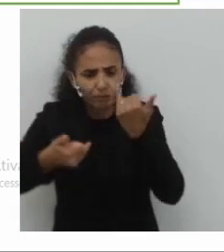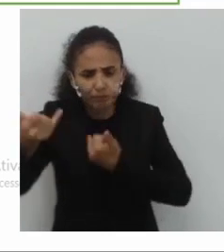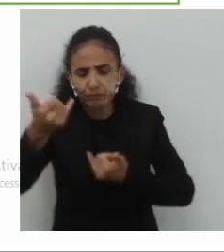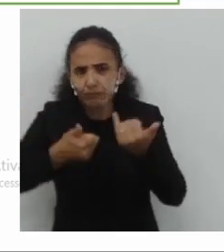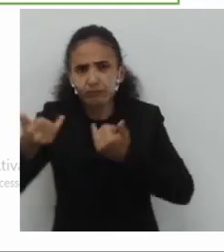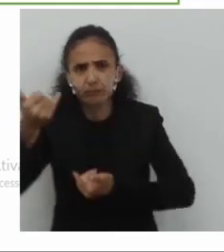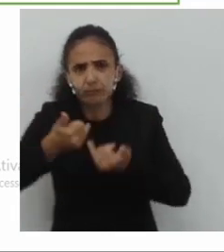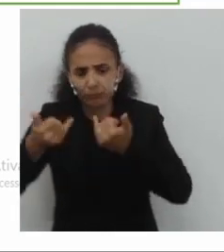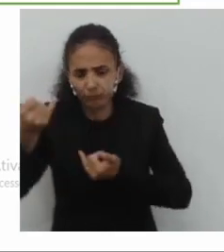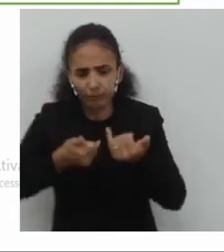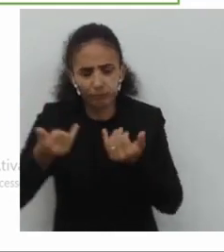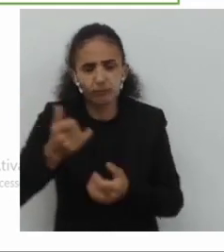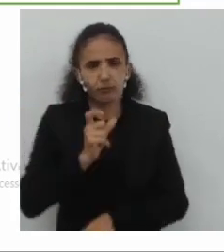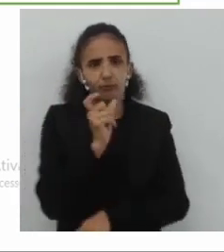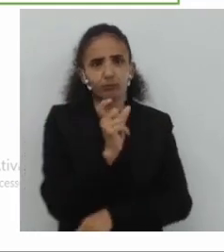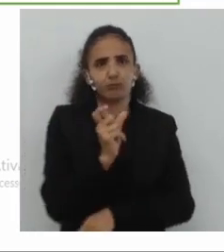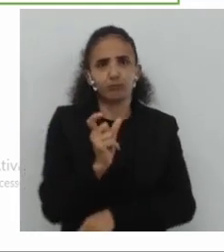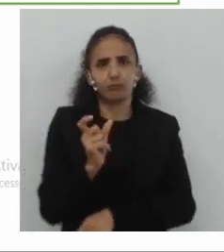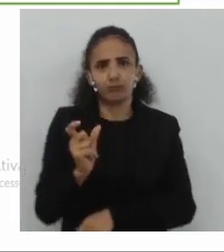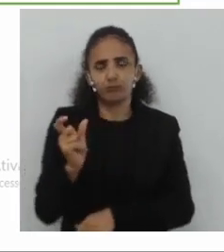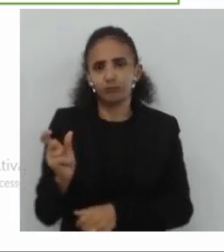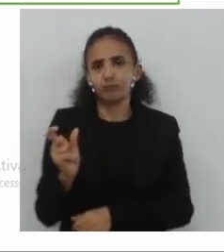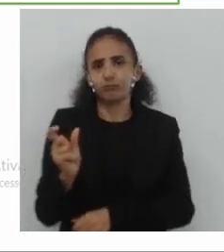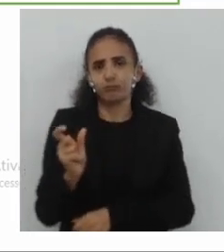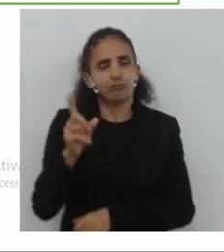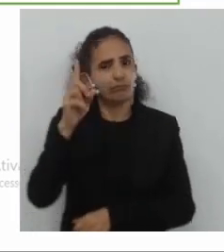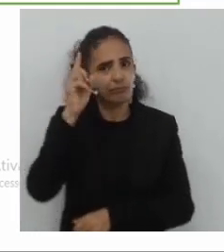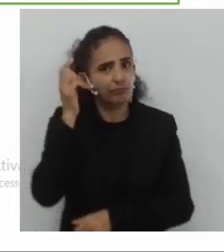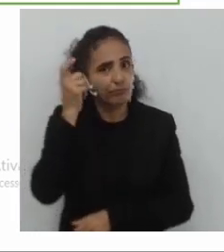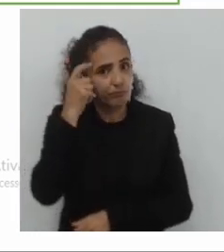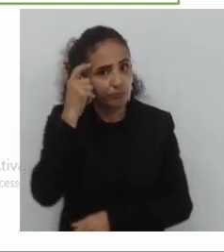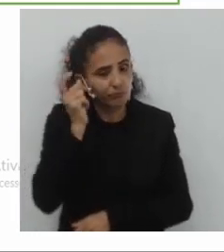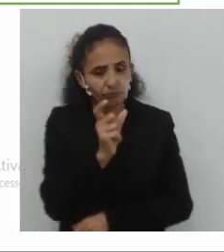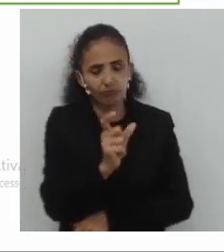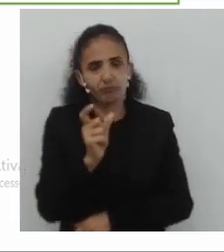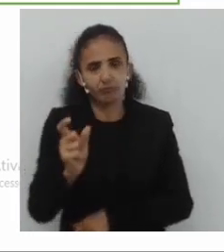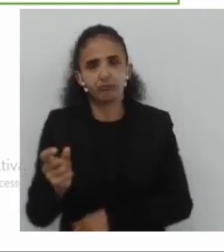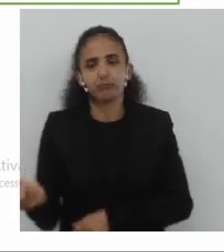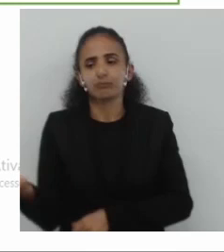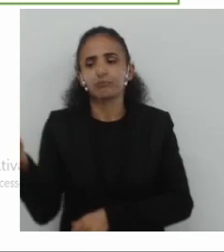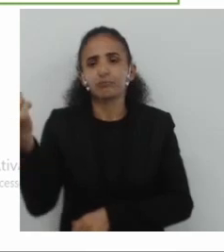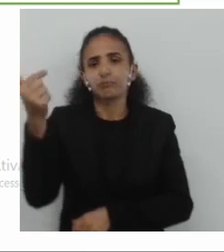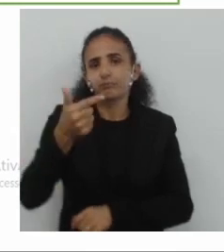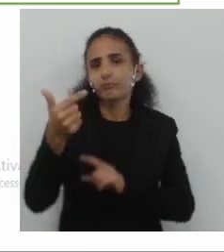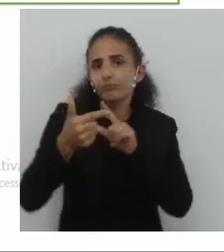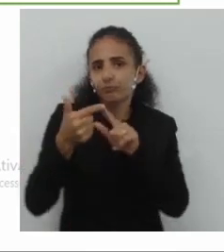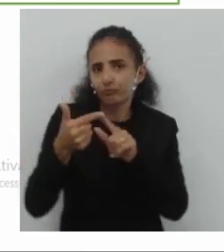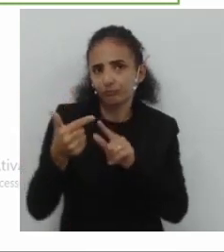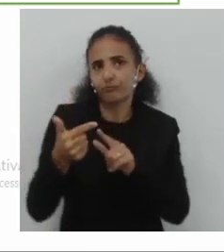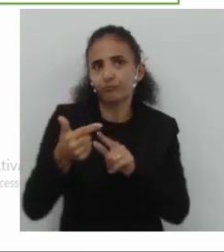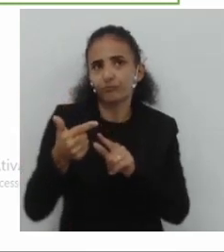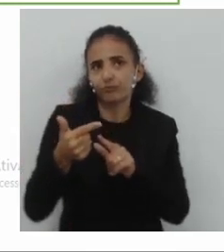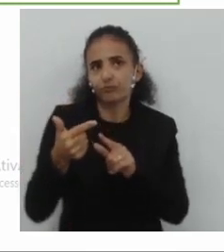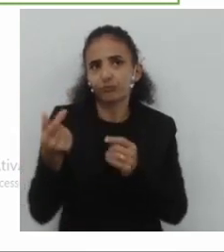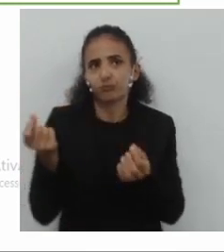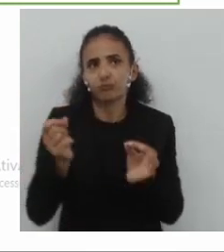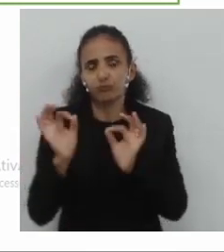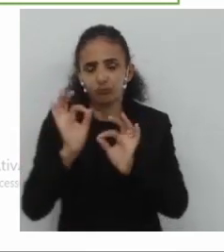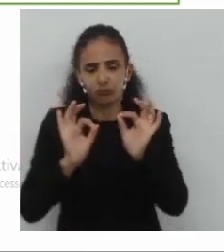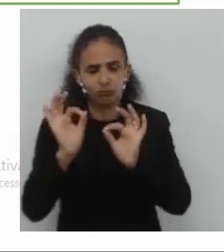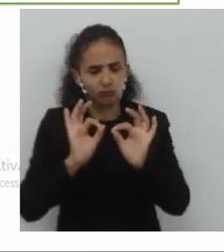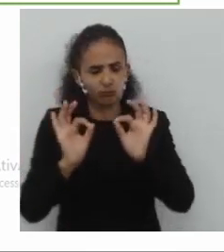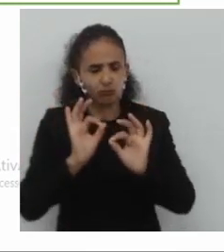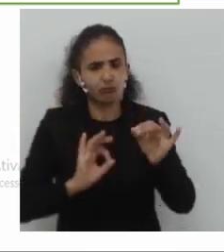informação, com o mínimo de palavras e tempo. Veja, maior e menor. Segundo, interessar-se menos